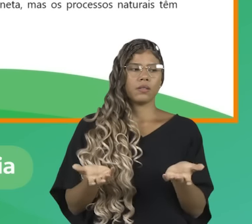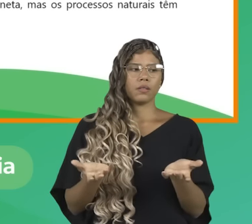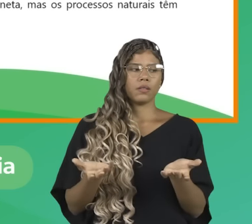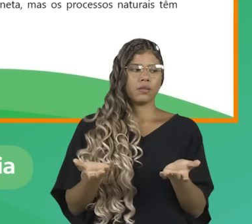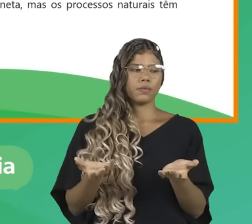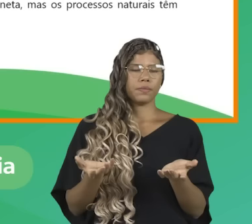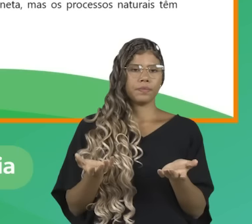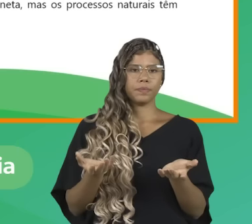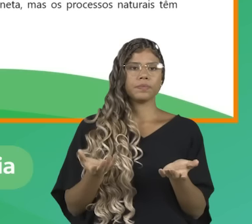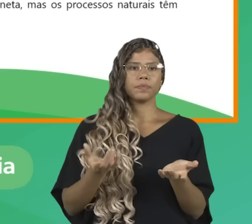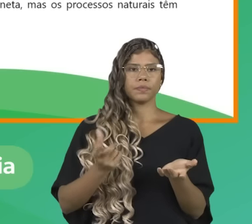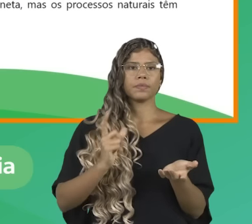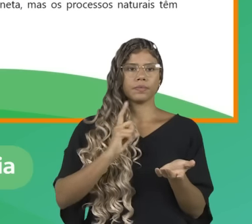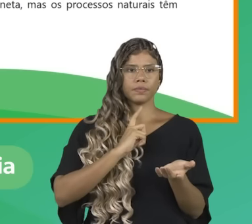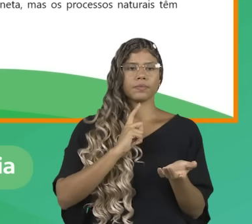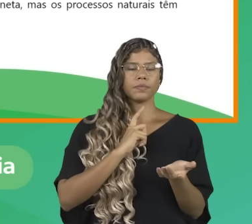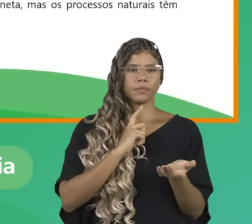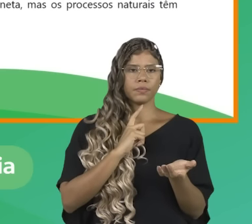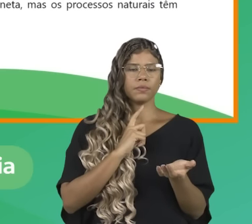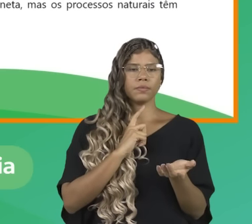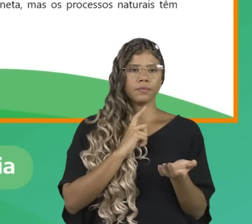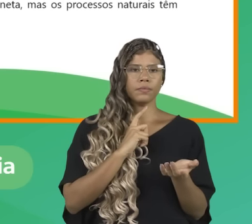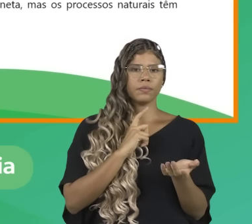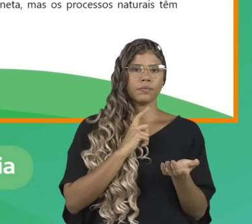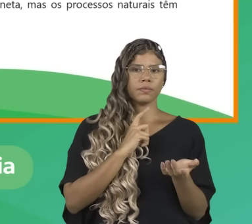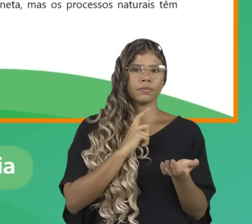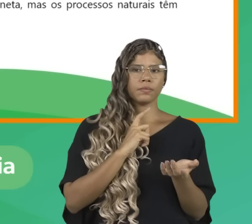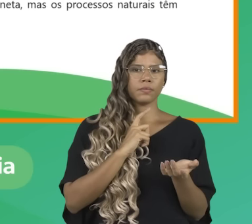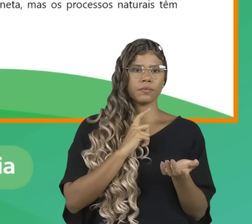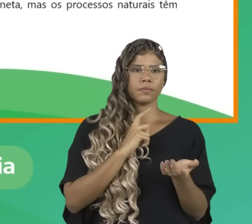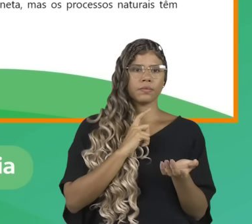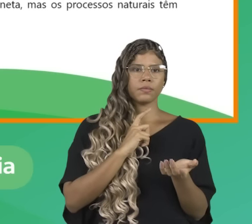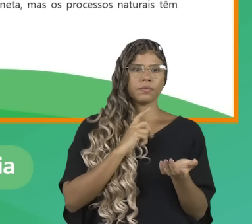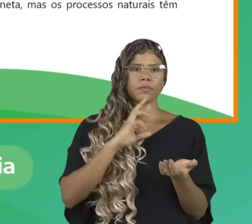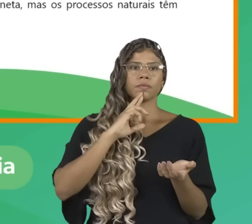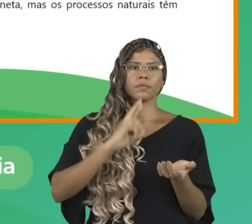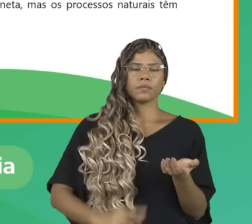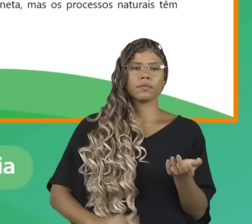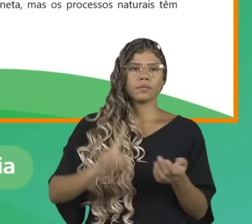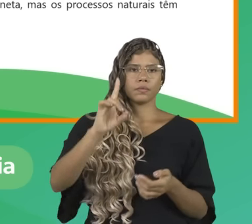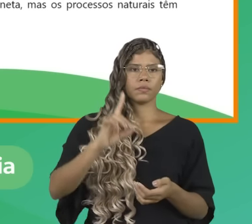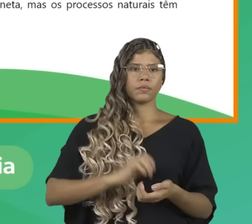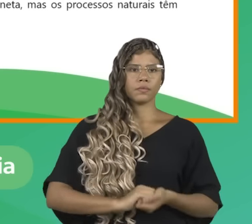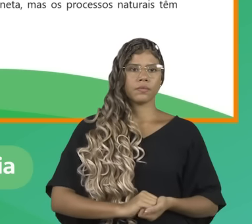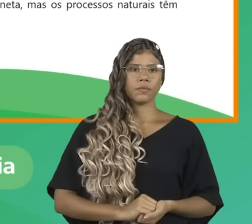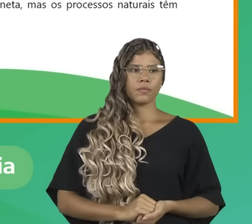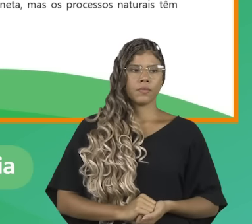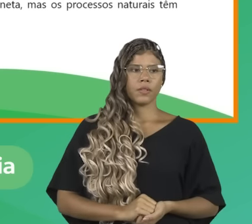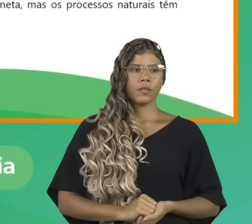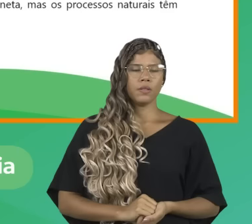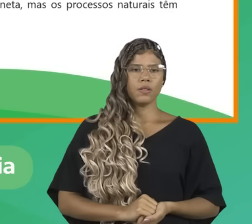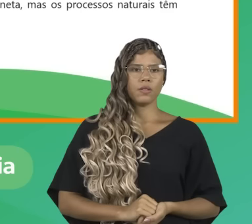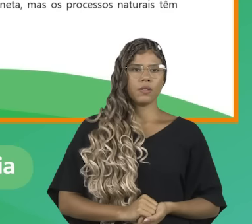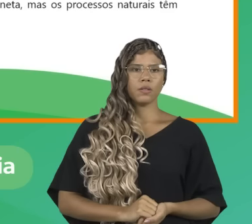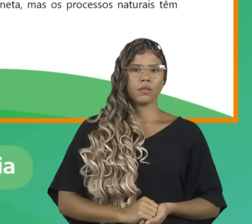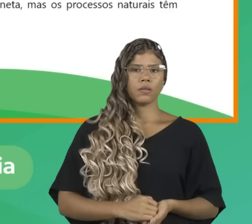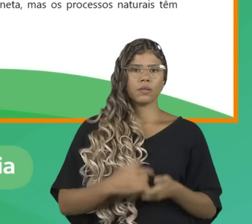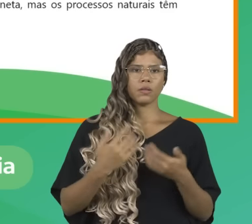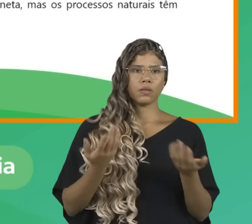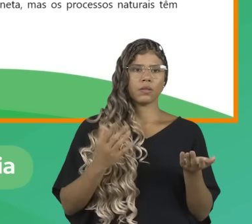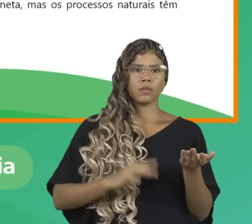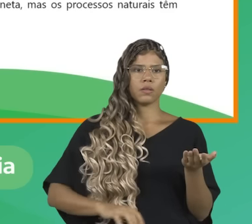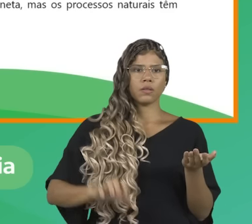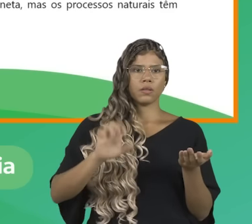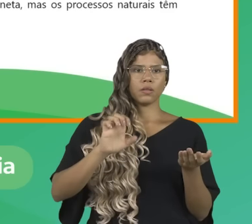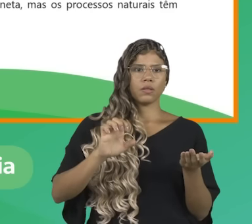Então, a resposta seria o item D. Mas, como eu estou lendo todos os itens, o item E diz: os parâmetros climáticos modificados pelo